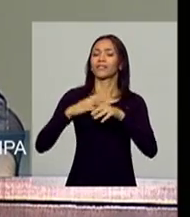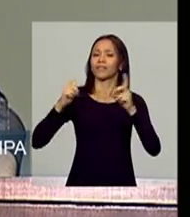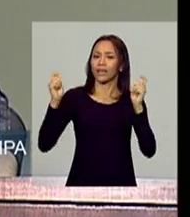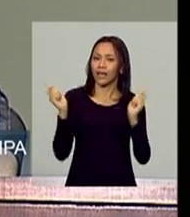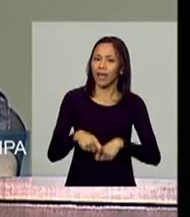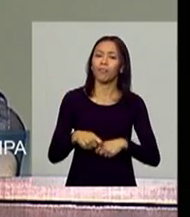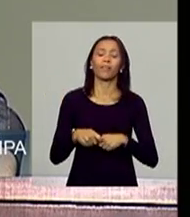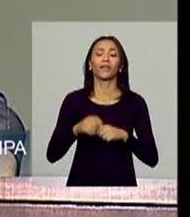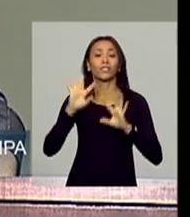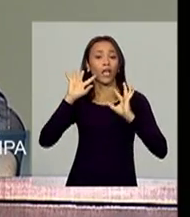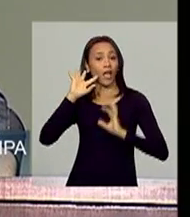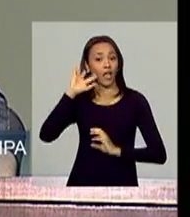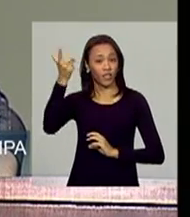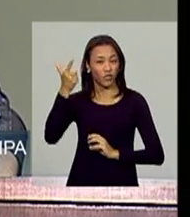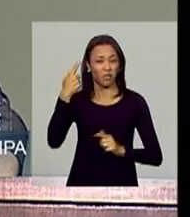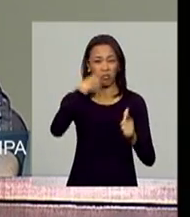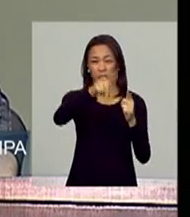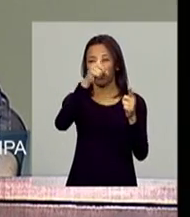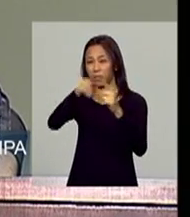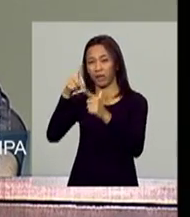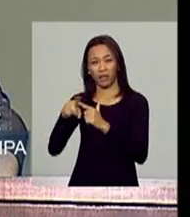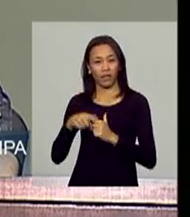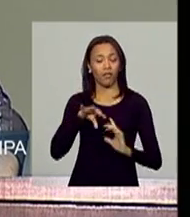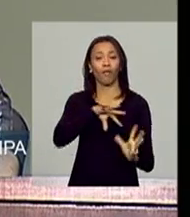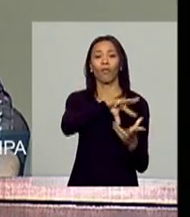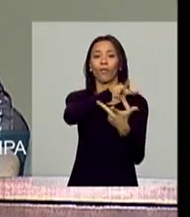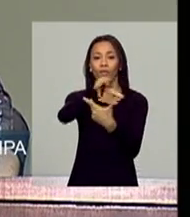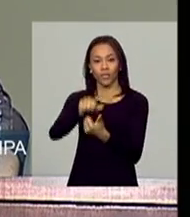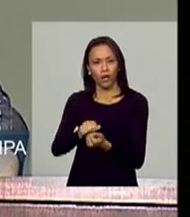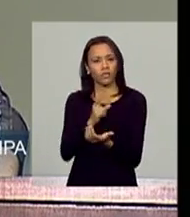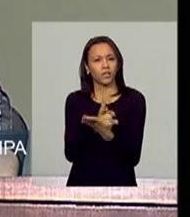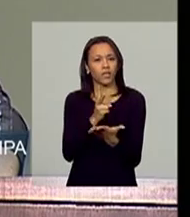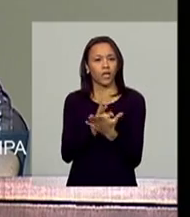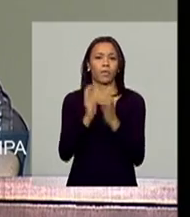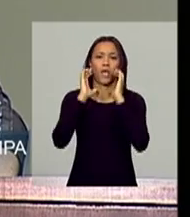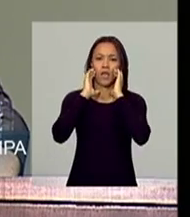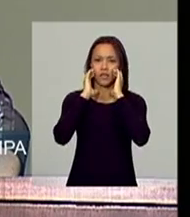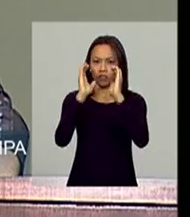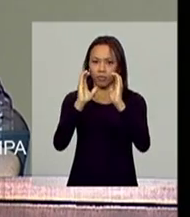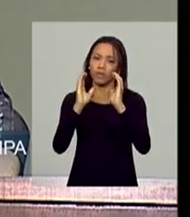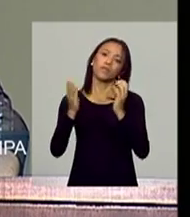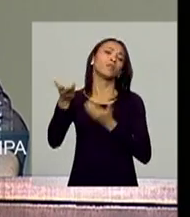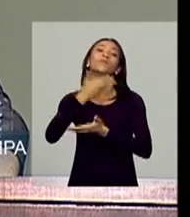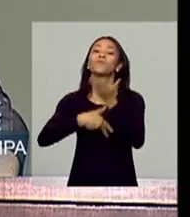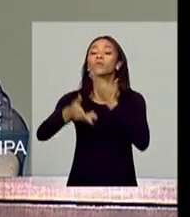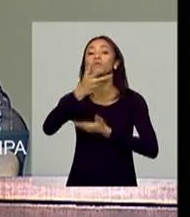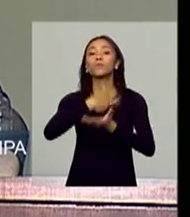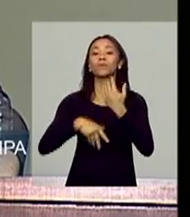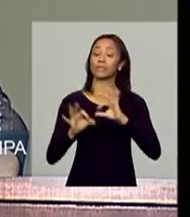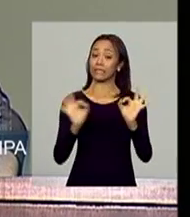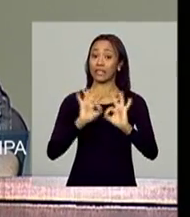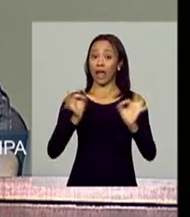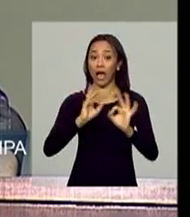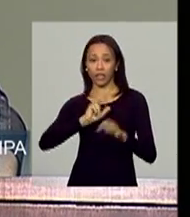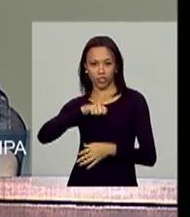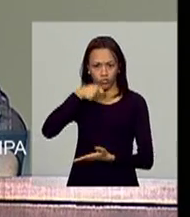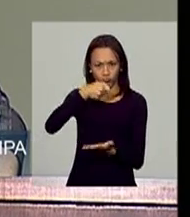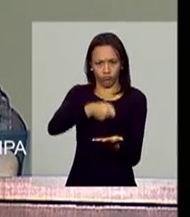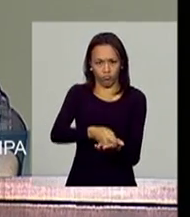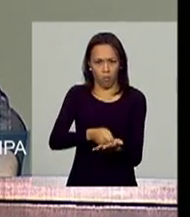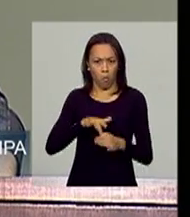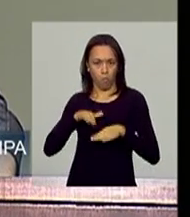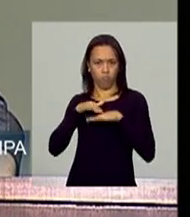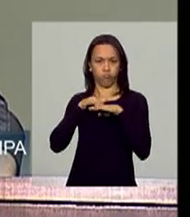graves contenciosos mundiais em clima de respeito mútuo e sem imposições